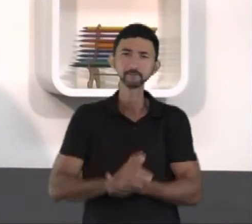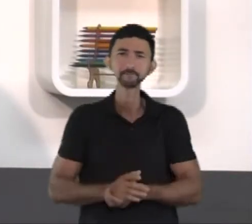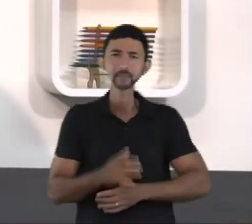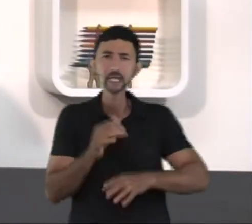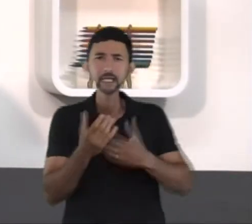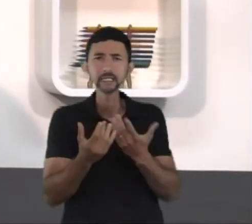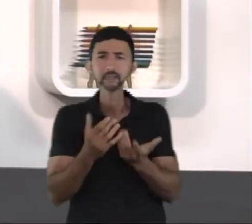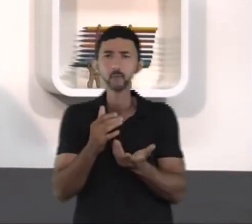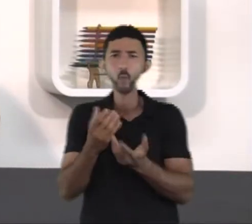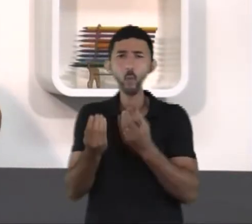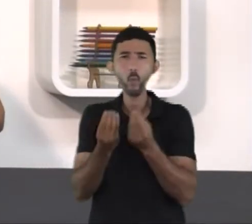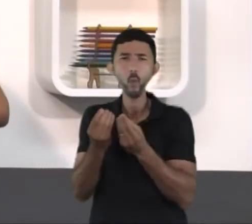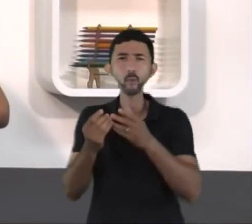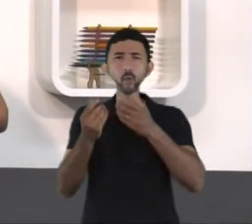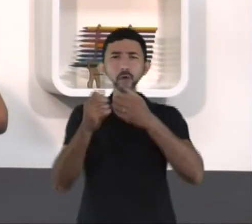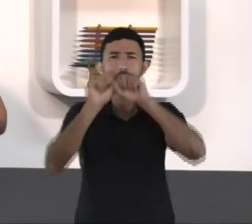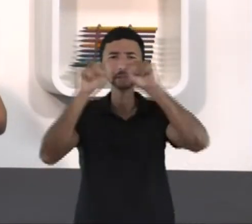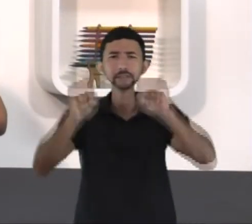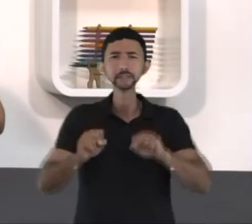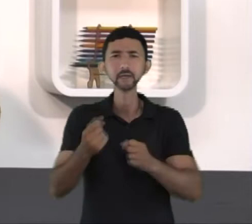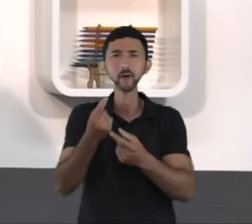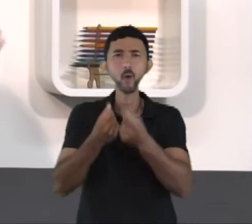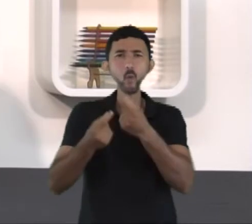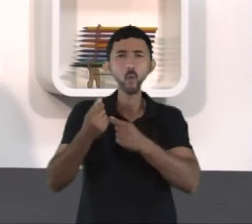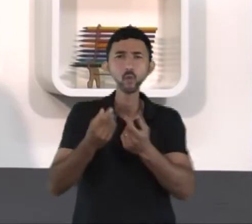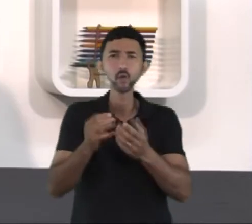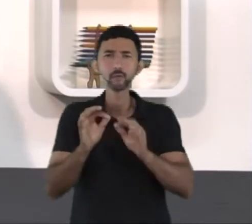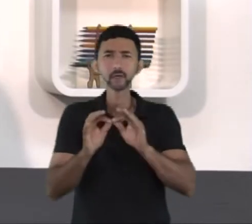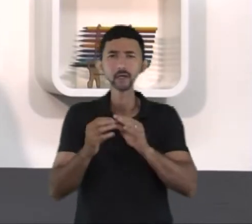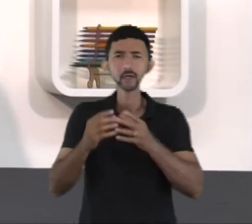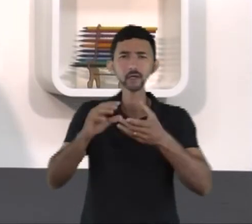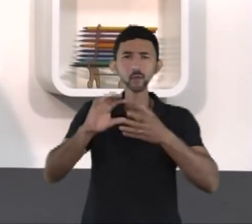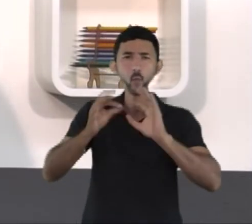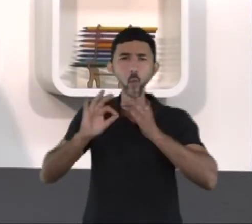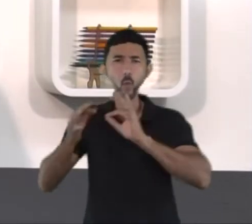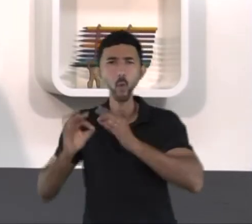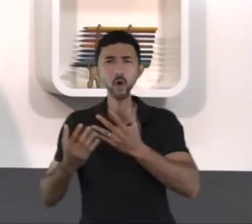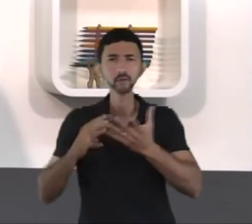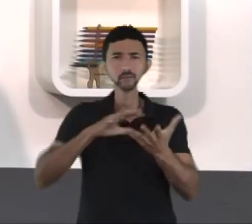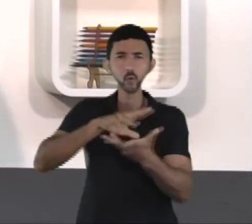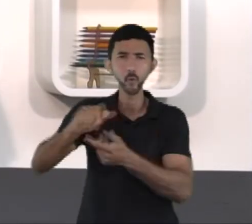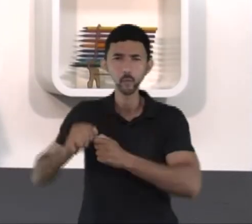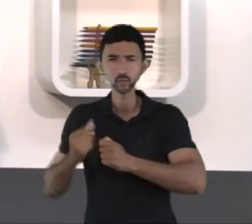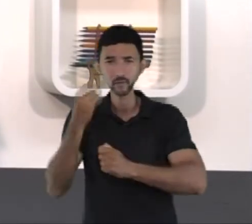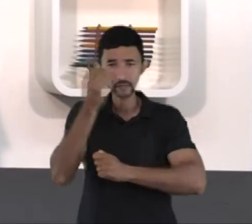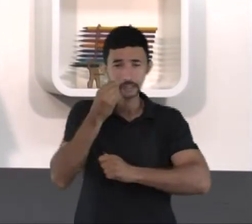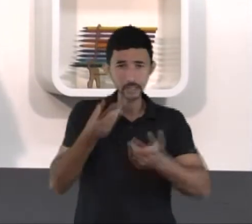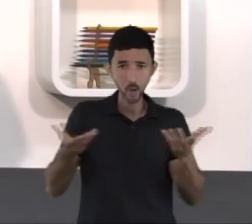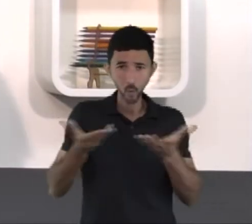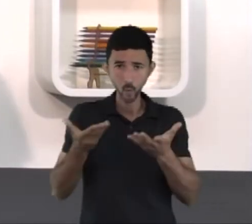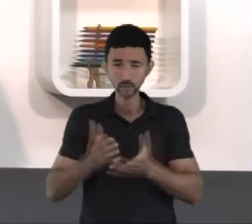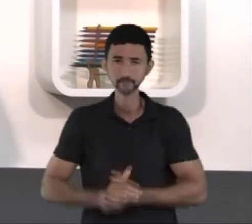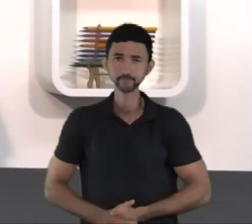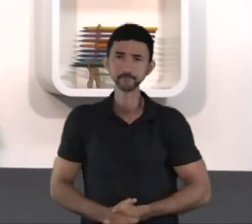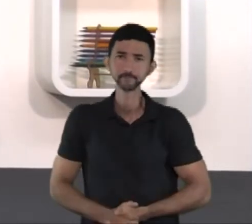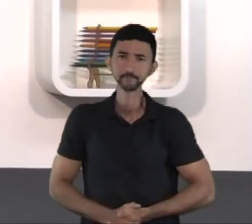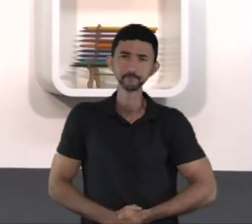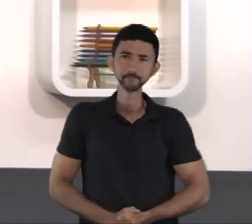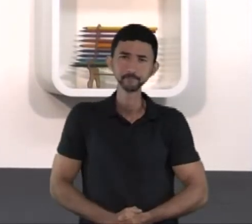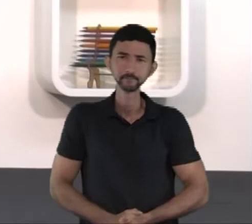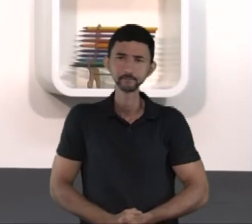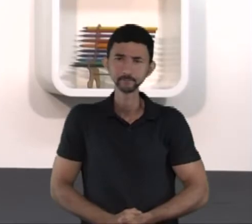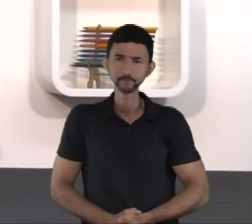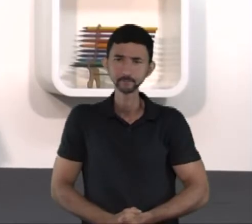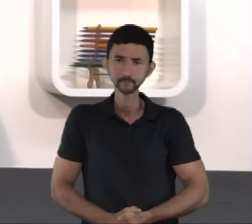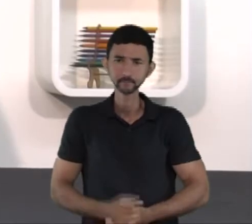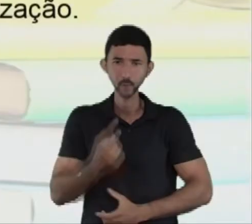esses sistemas econômicos, eles configuraram o mundo todo, né? A gente vai começar a fazer essa análise hoje, tá? Vamos lá aqui para